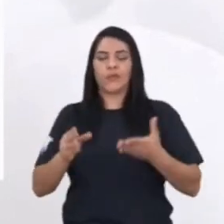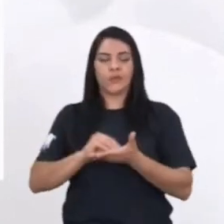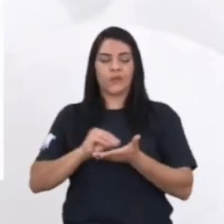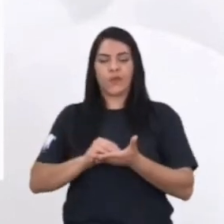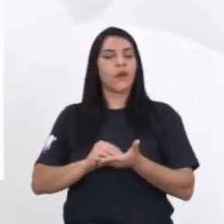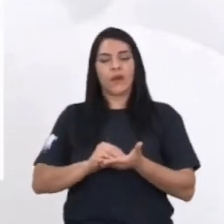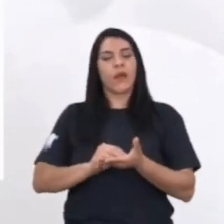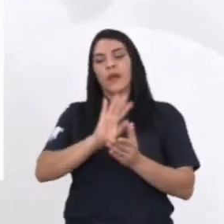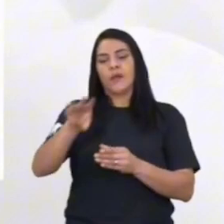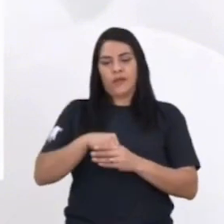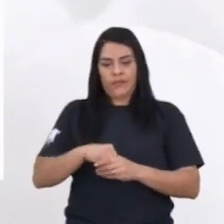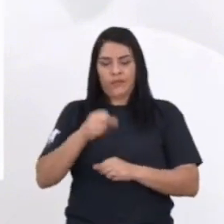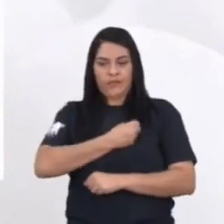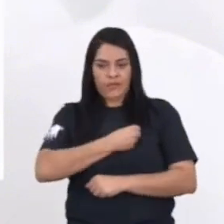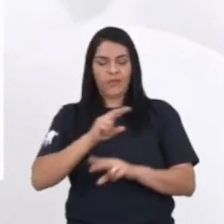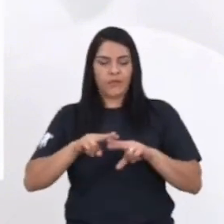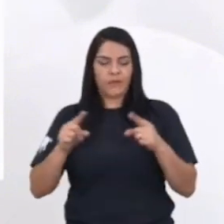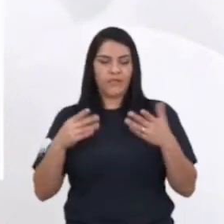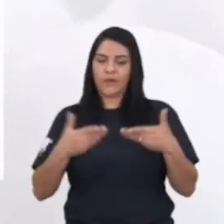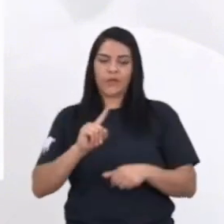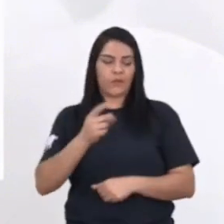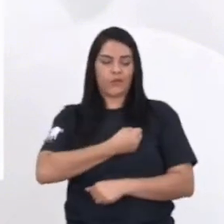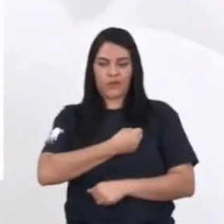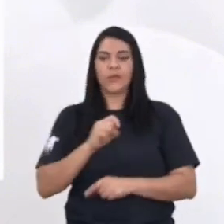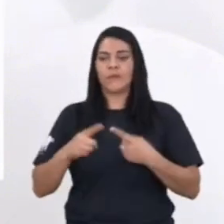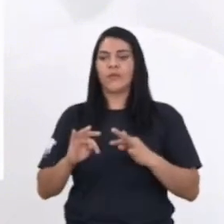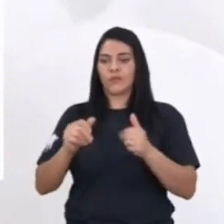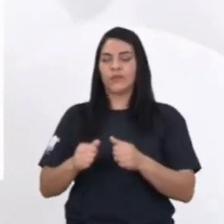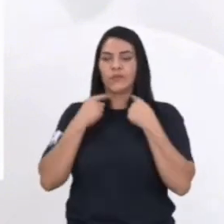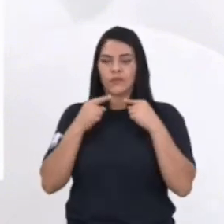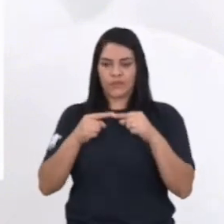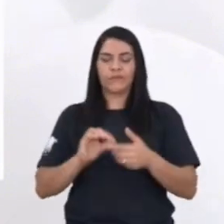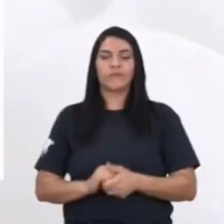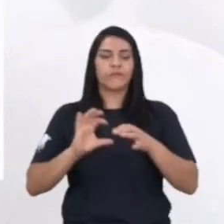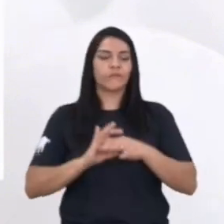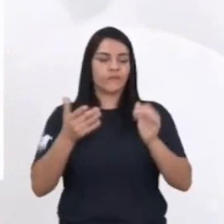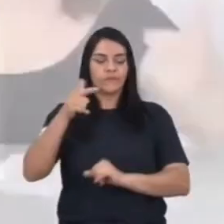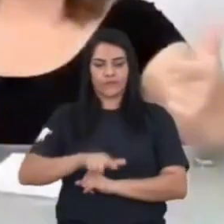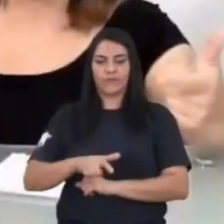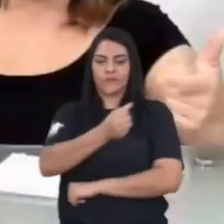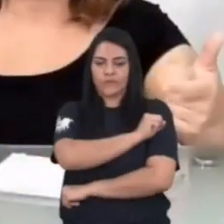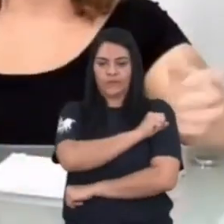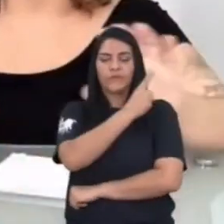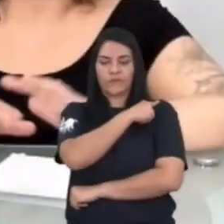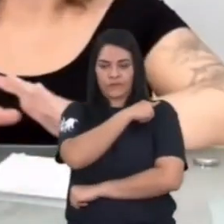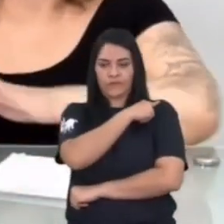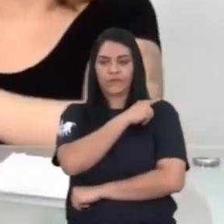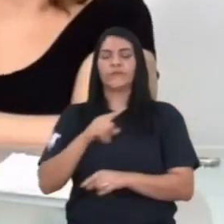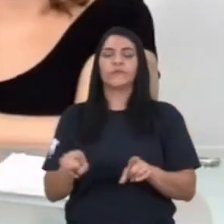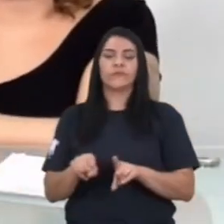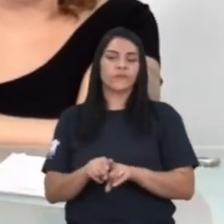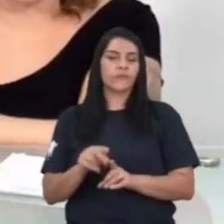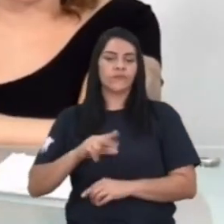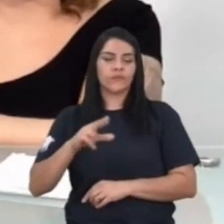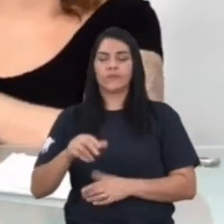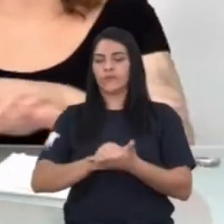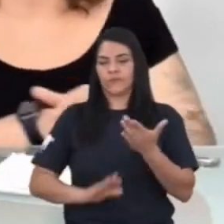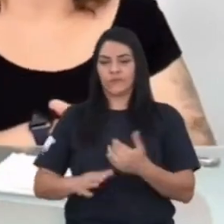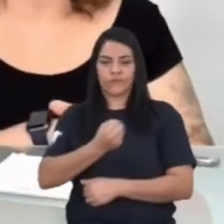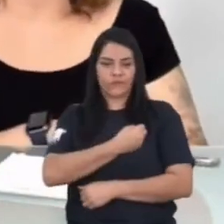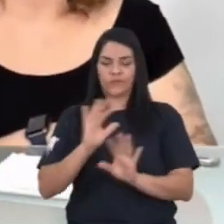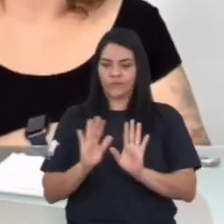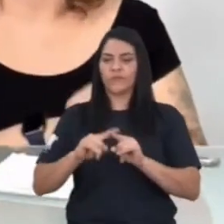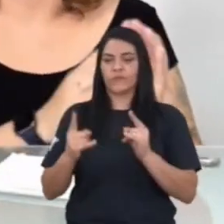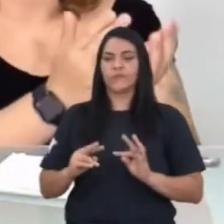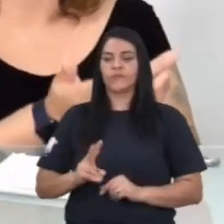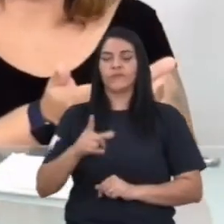para isso, mas, por enquanto, não vale nota, tá bom? Então, acho que das questões discursivas é isso. Elas vão estar disponíveis, de novo, pro 8º ano e primeira série, e, por enquanto, não são questões que valem nota, e essas